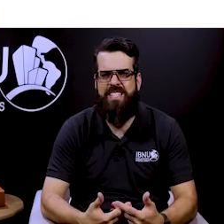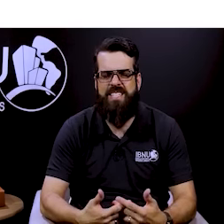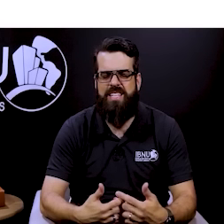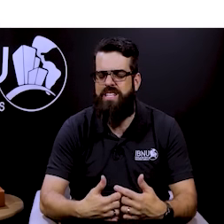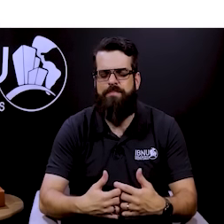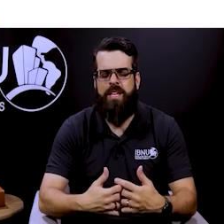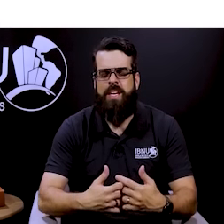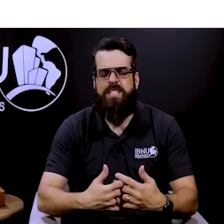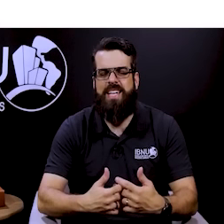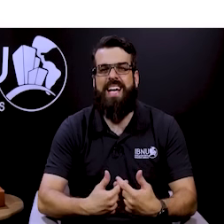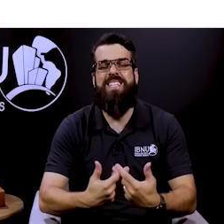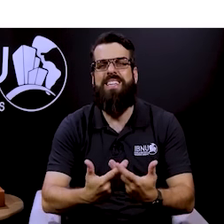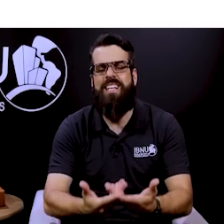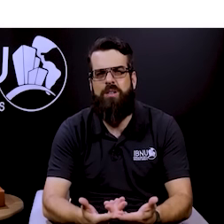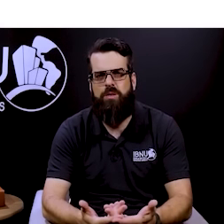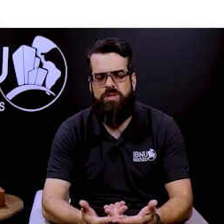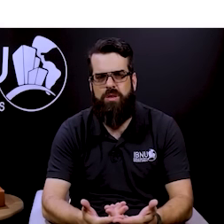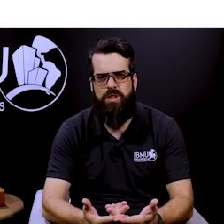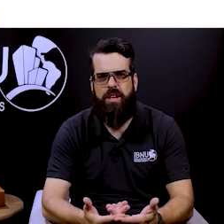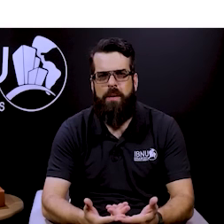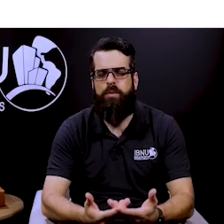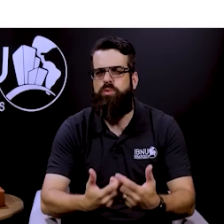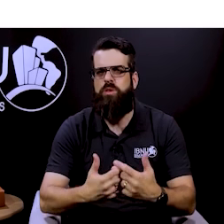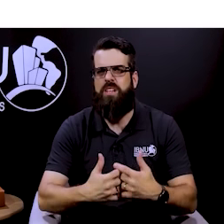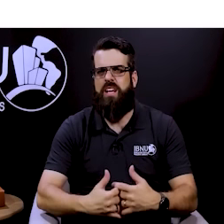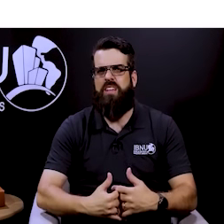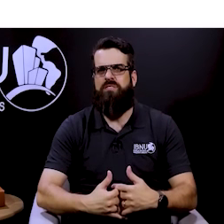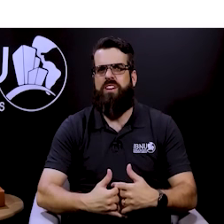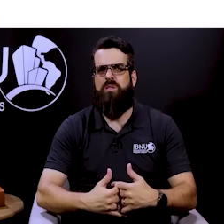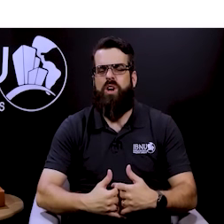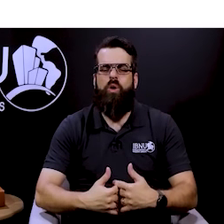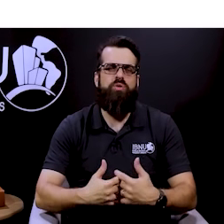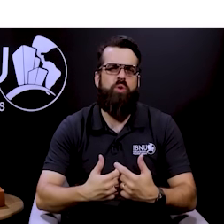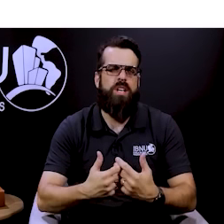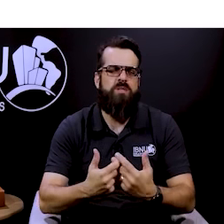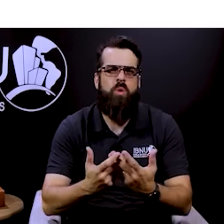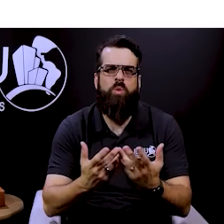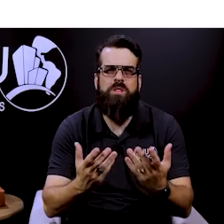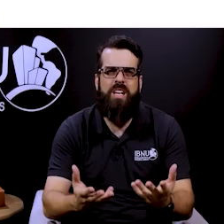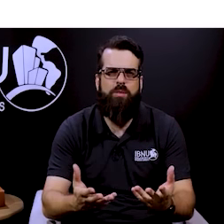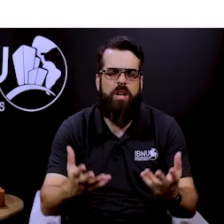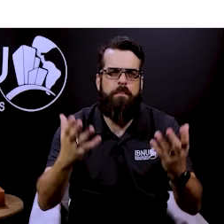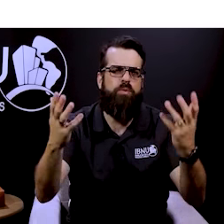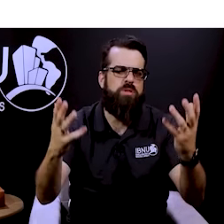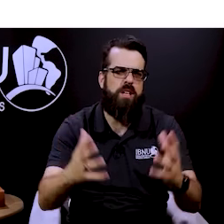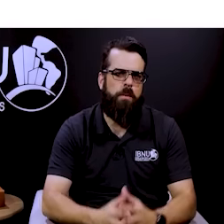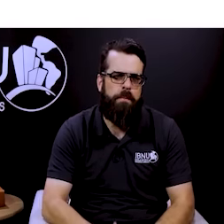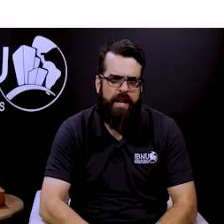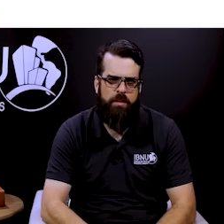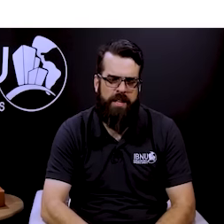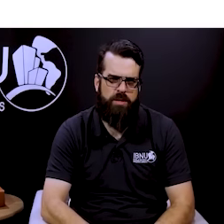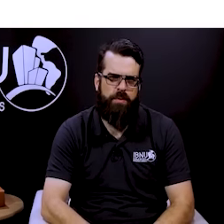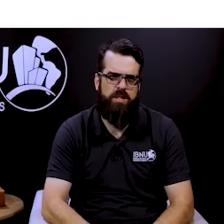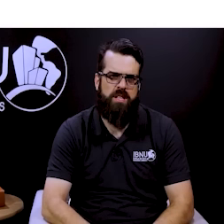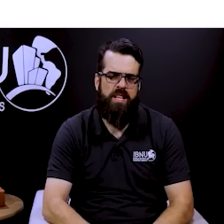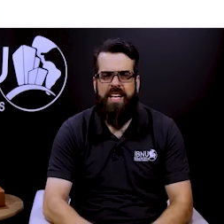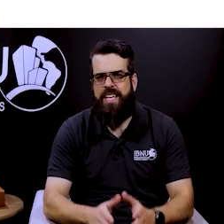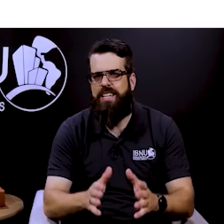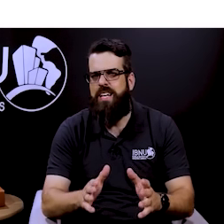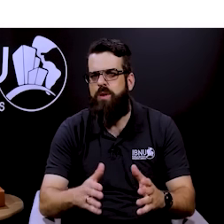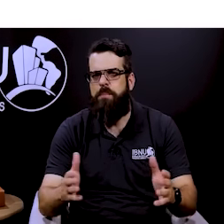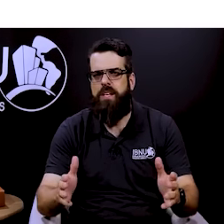graça e de gratidão ao Senhor por tudo que Ele tem feito. Ou de um coração contrito que busca do Pai uma